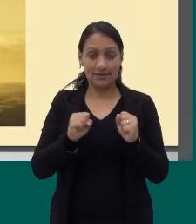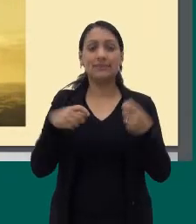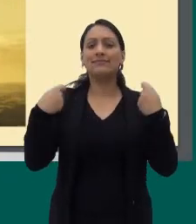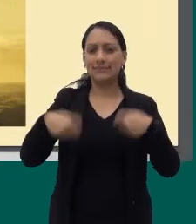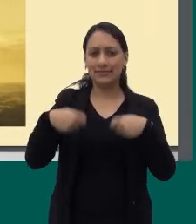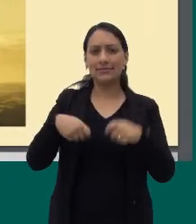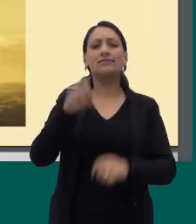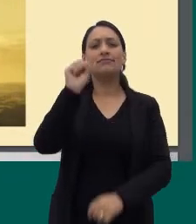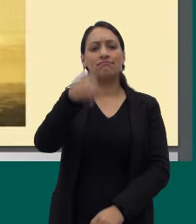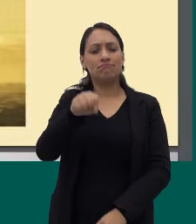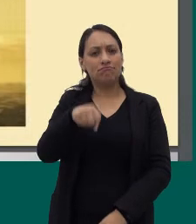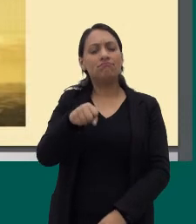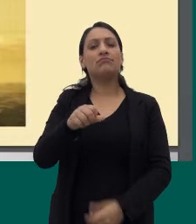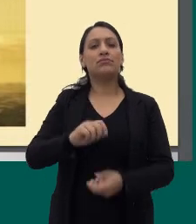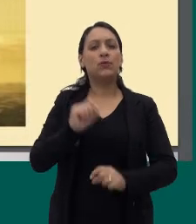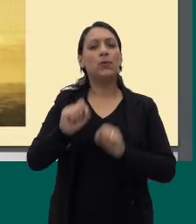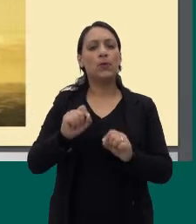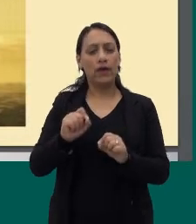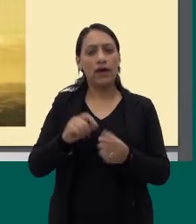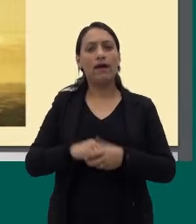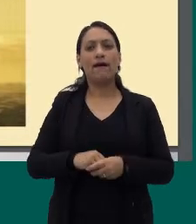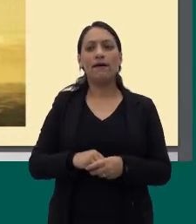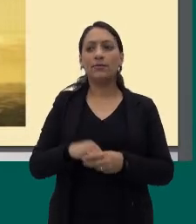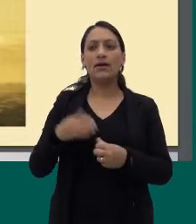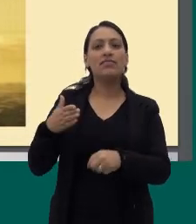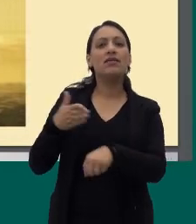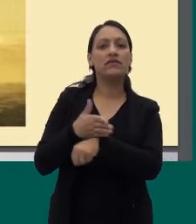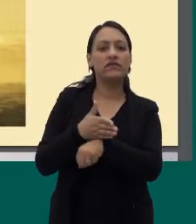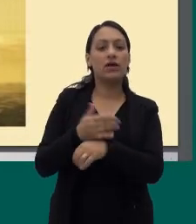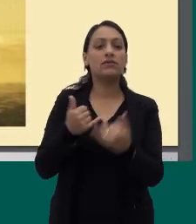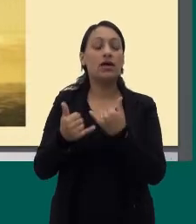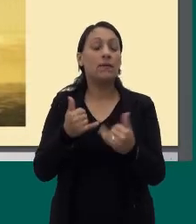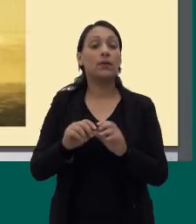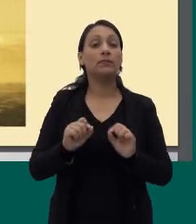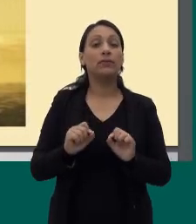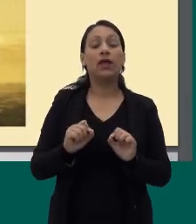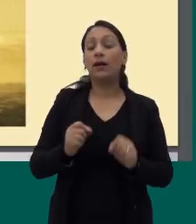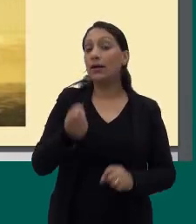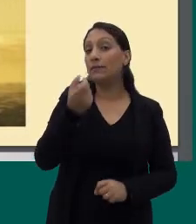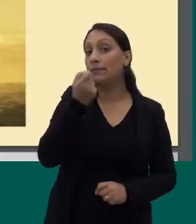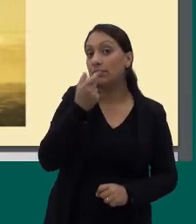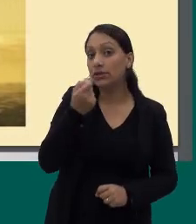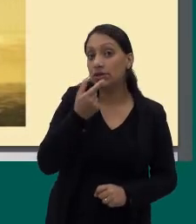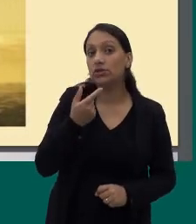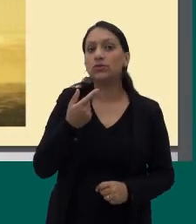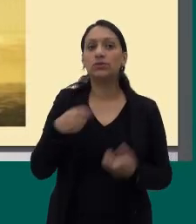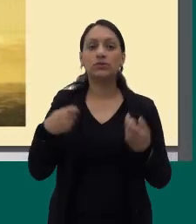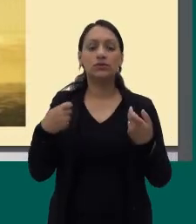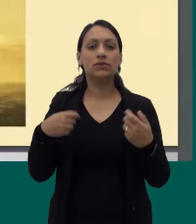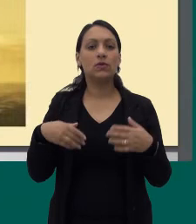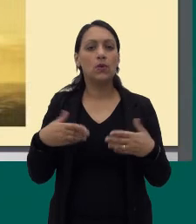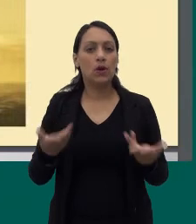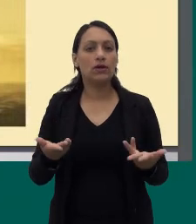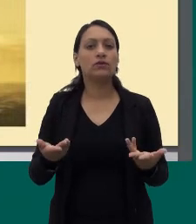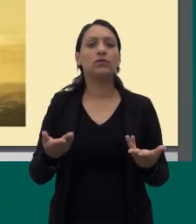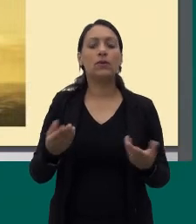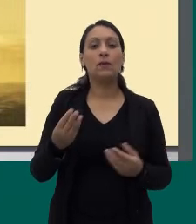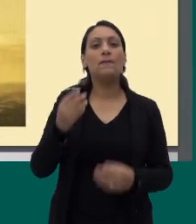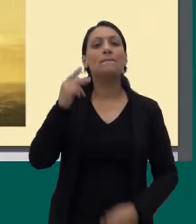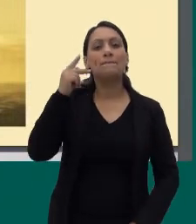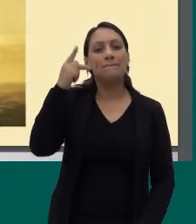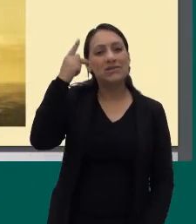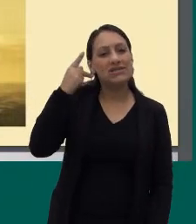necessário, sim, uma intervenção, muitas vezes de uma medicação, quando o psiquiatra avalia,